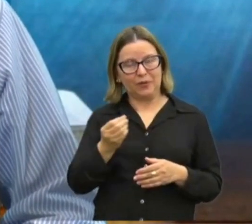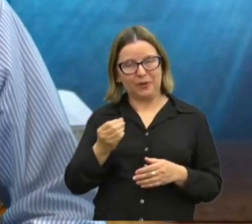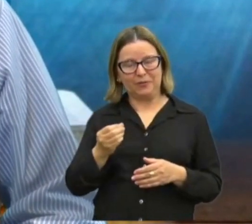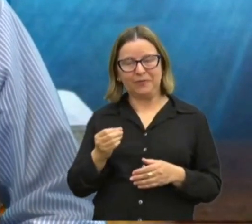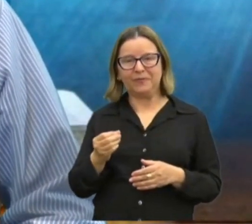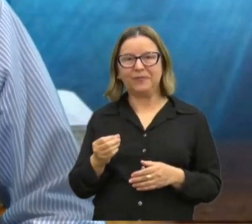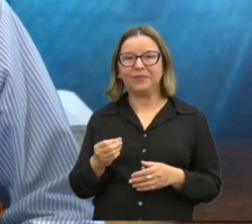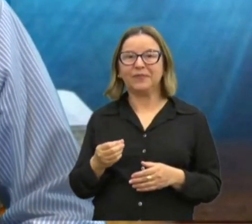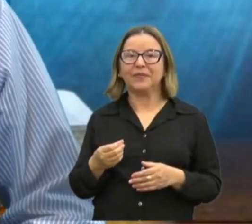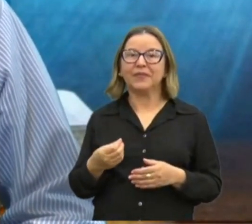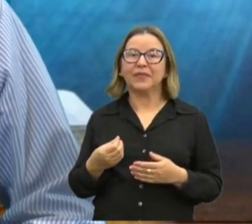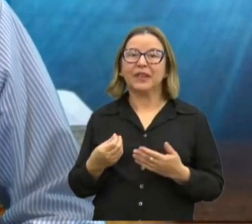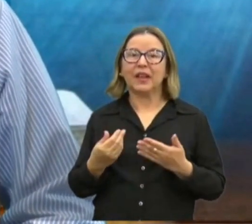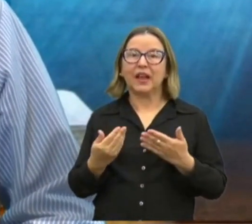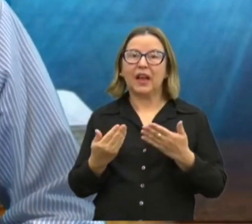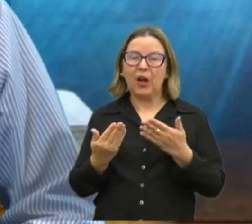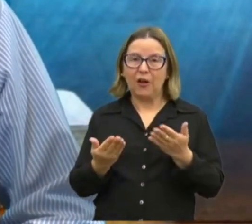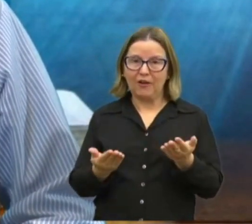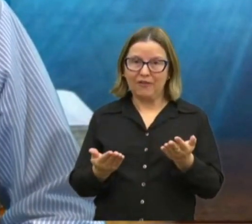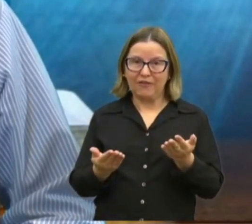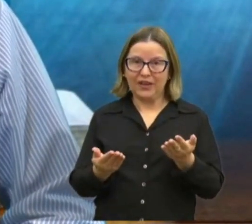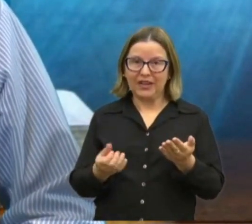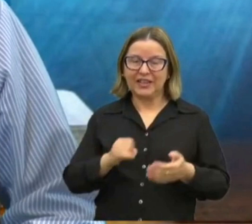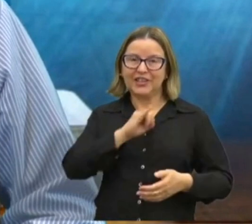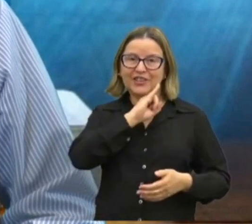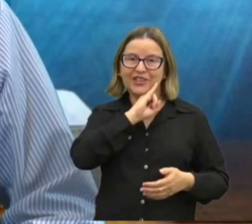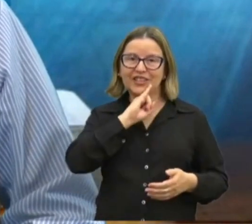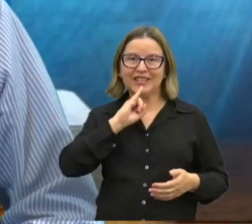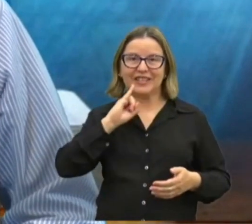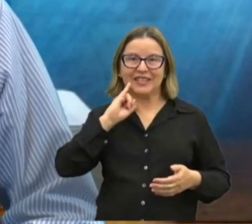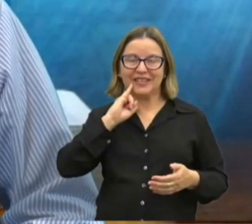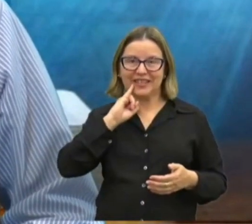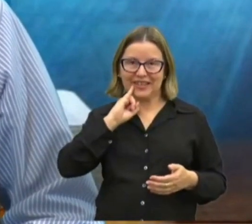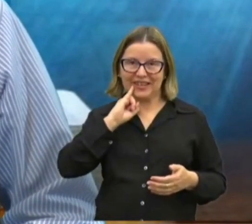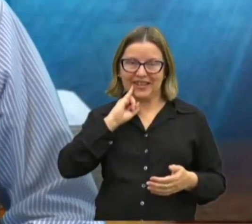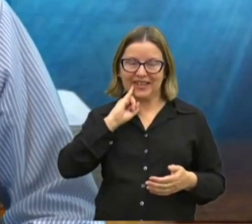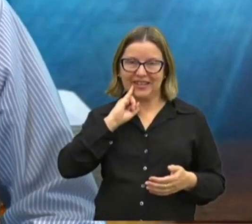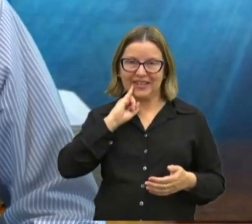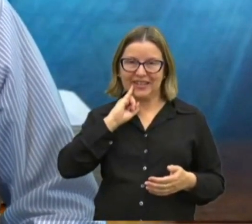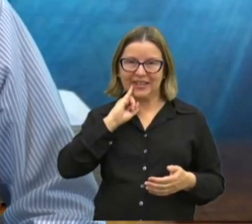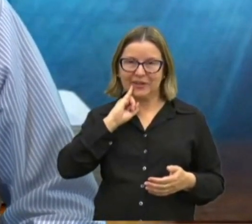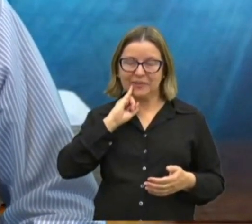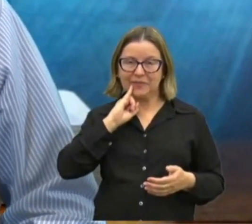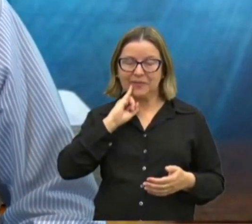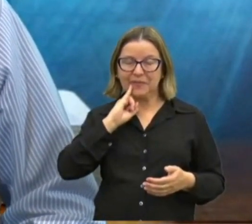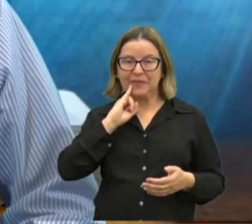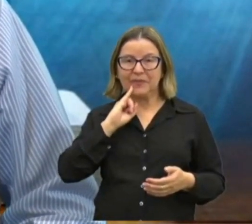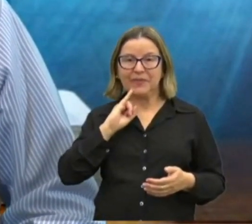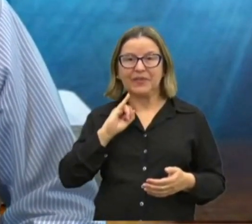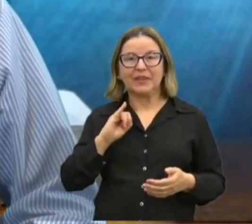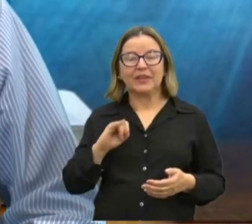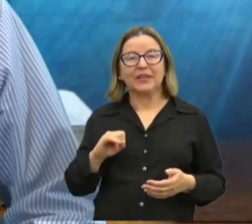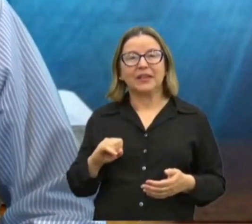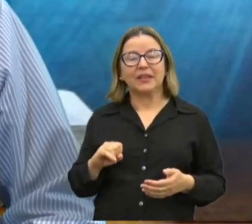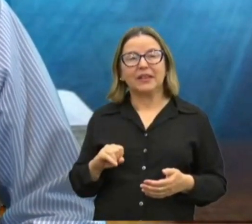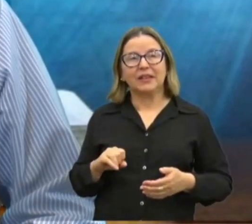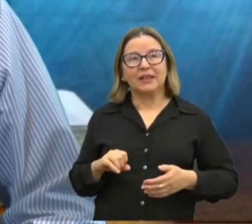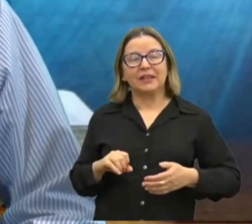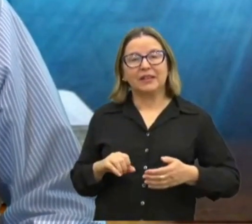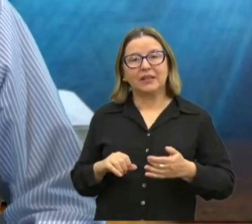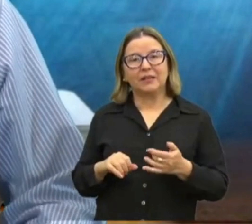Abraão é um tipo daquilo que o próprio Deus fez no Calvário. Só que,